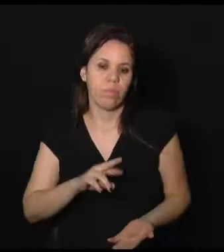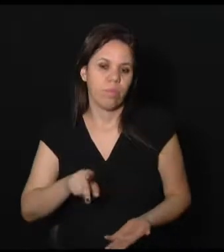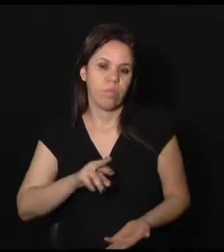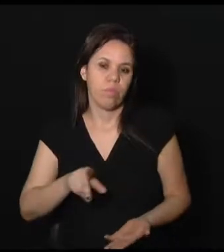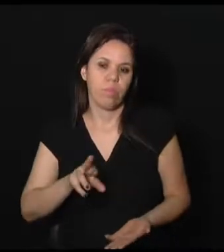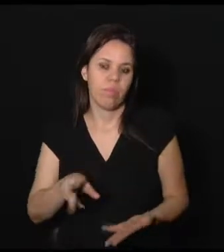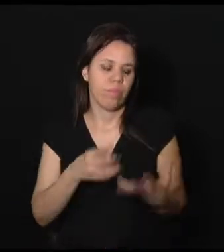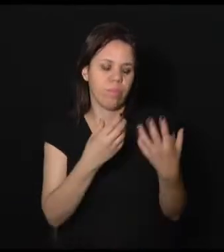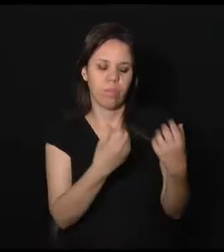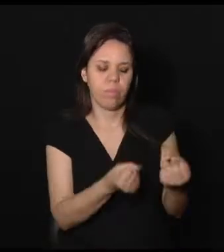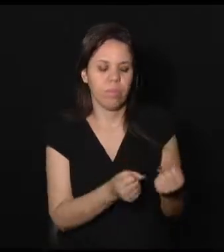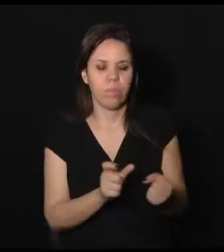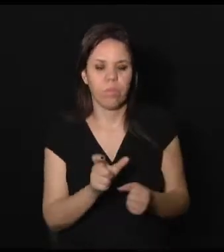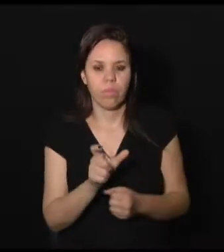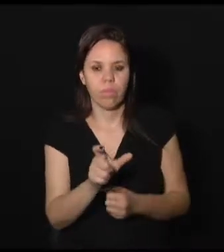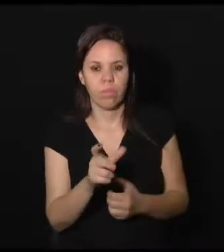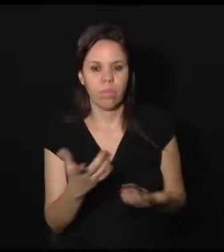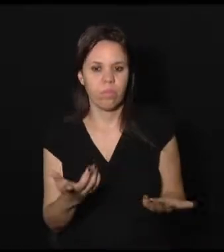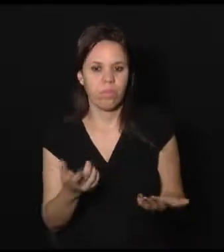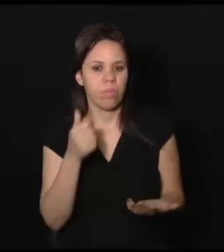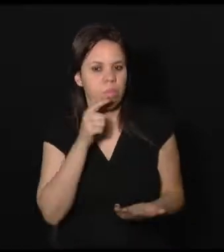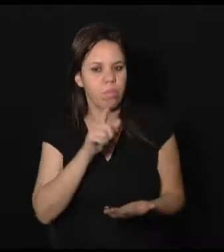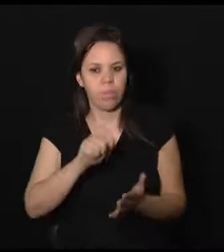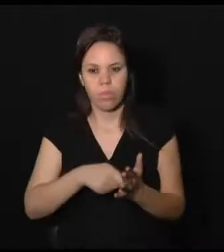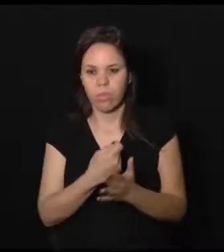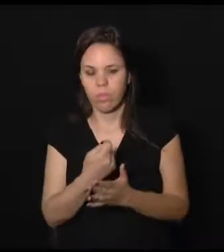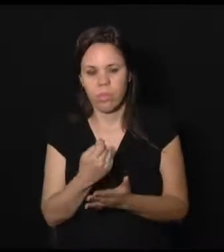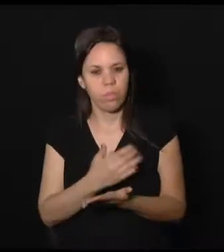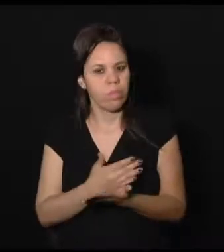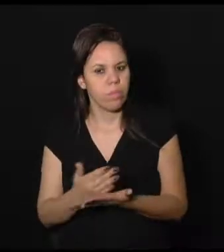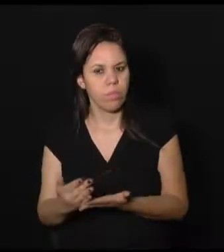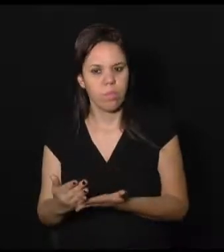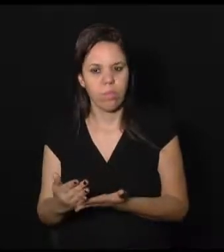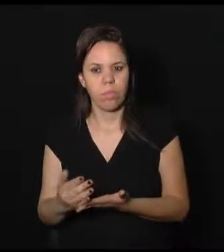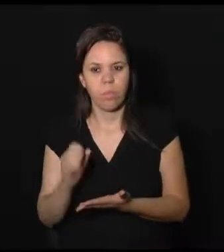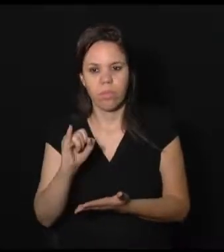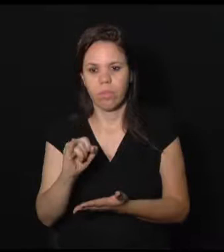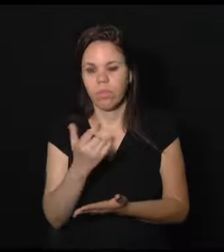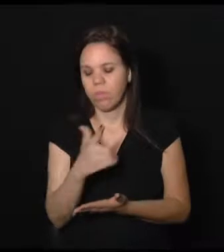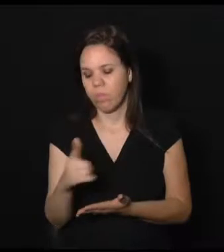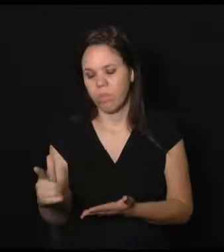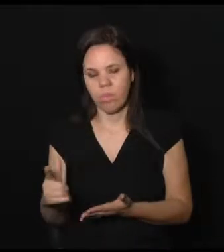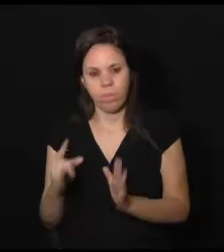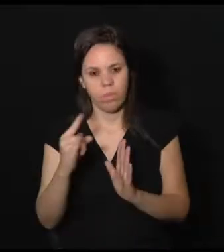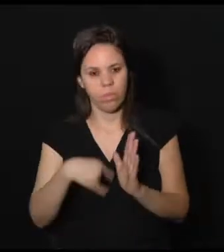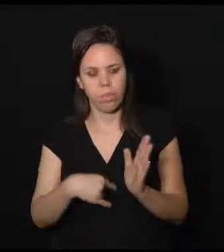concedida habilitação, ou seja, a empresa não consegue iniciar suas operações de comércio exterior sem o documento.